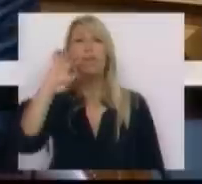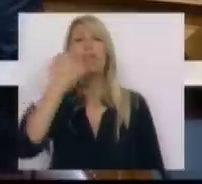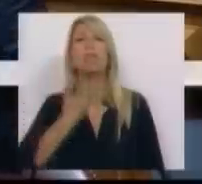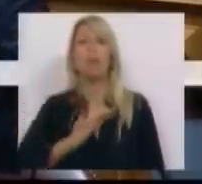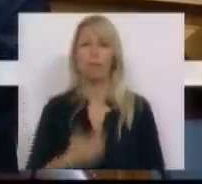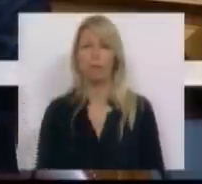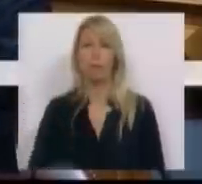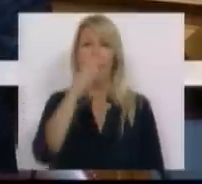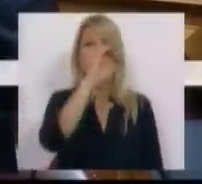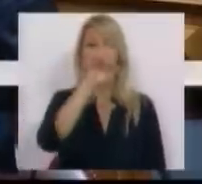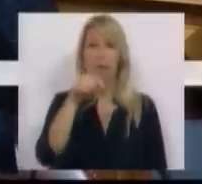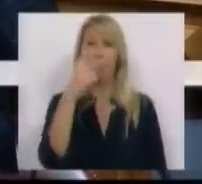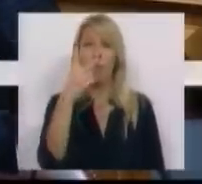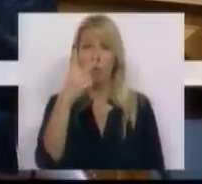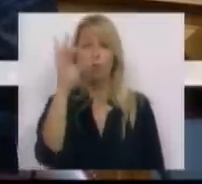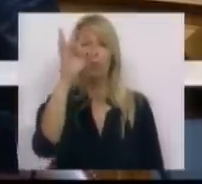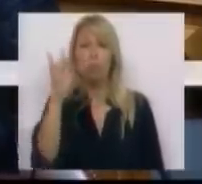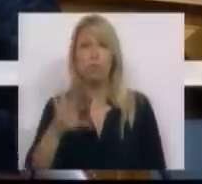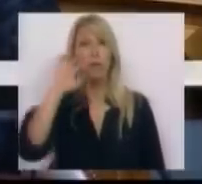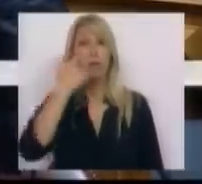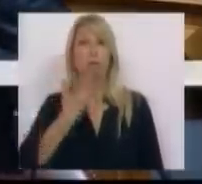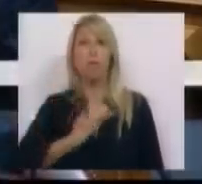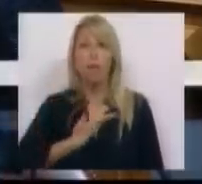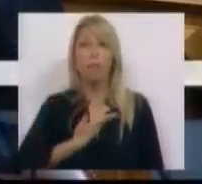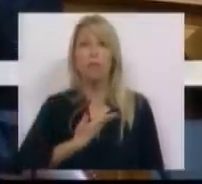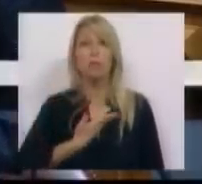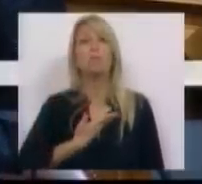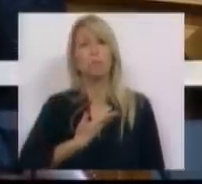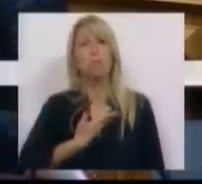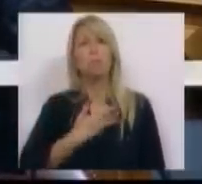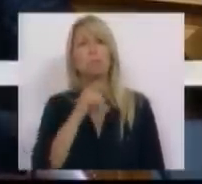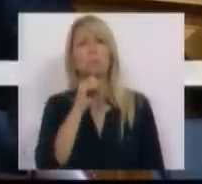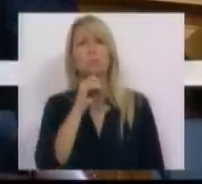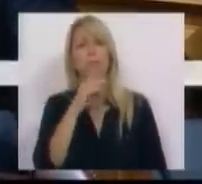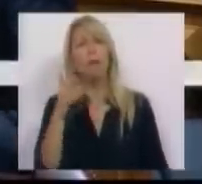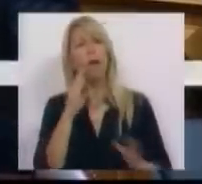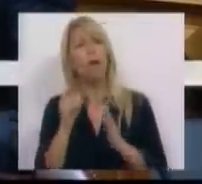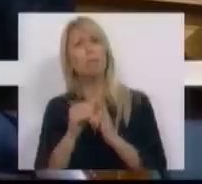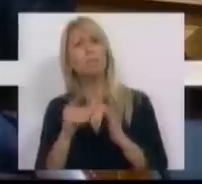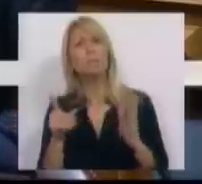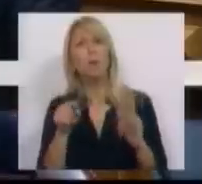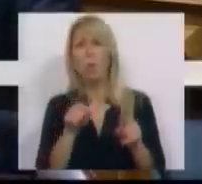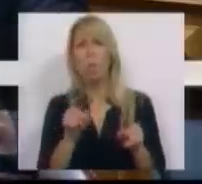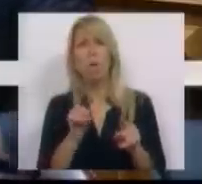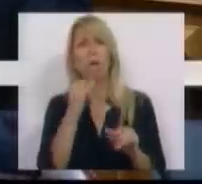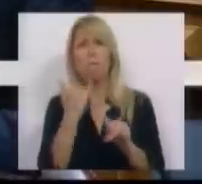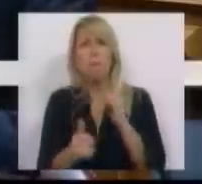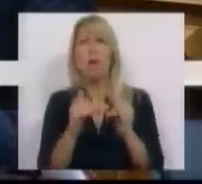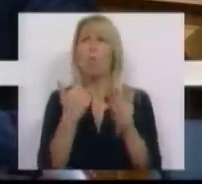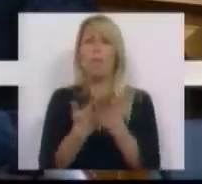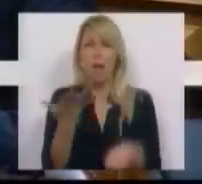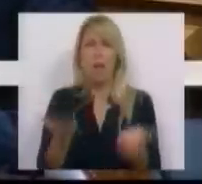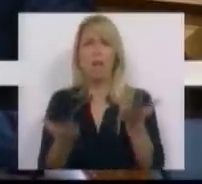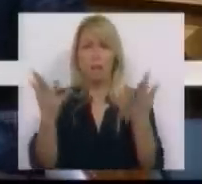E 0,2% do déficit é perfeitamente acomodável. E não é daí que vem perigo para o equilíbrio das